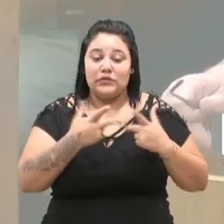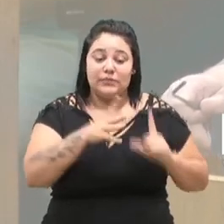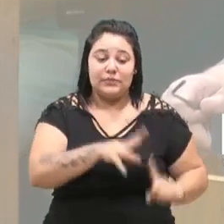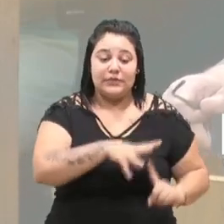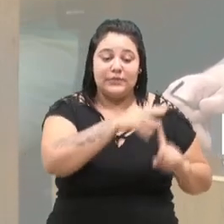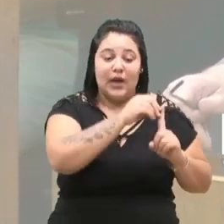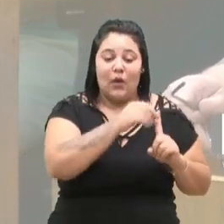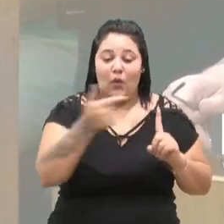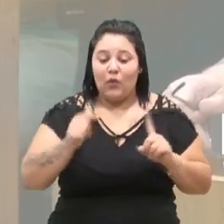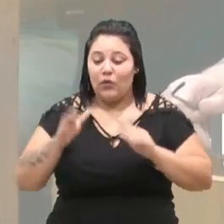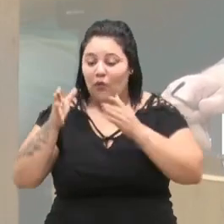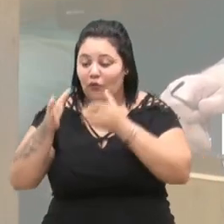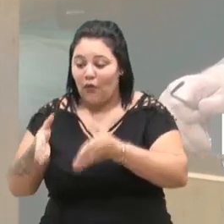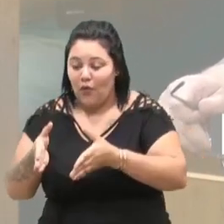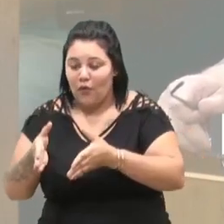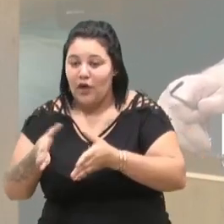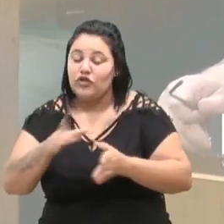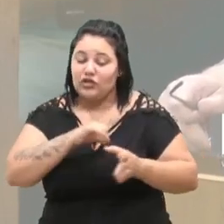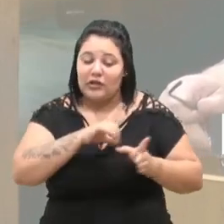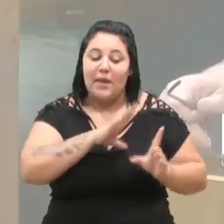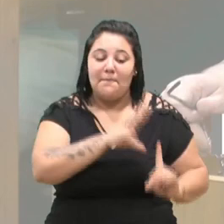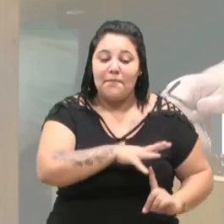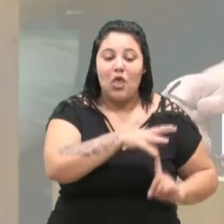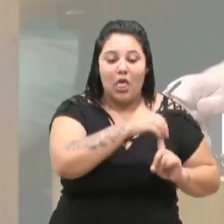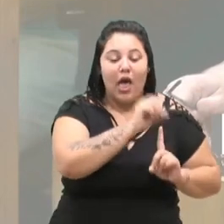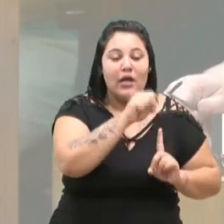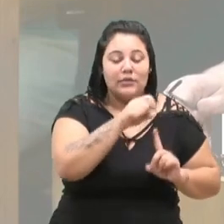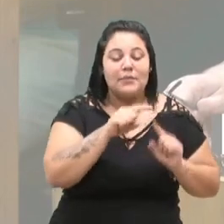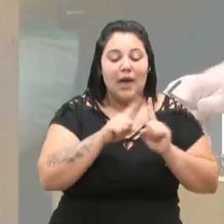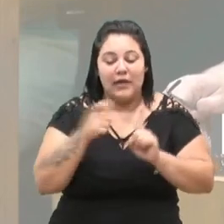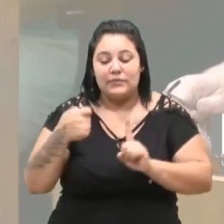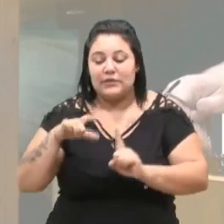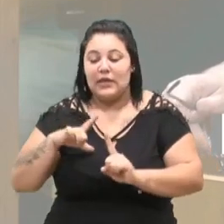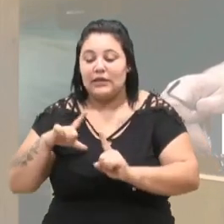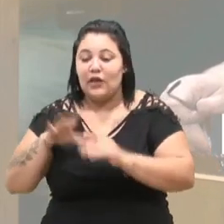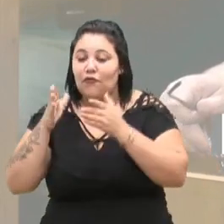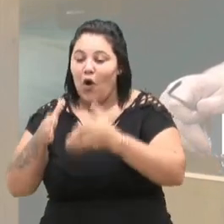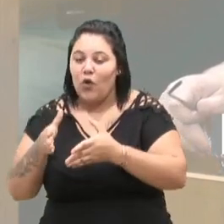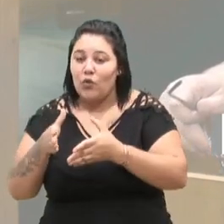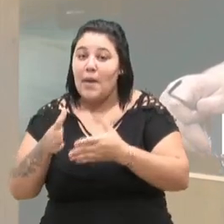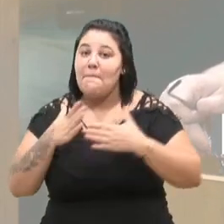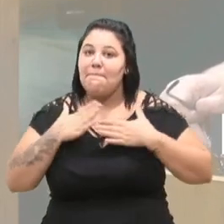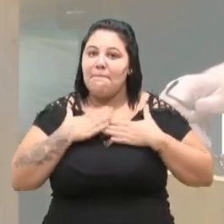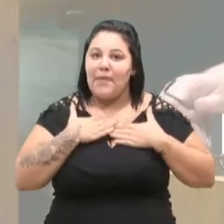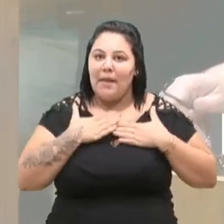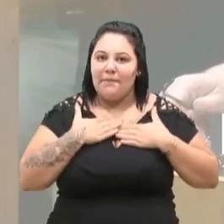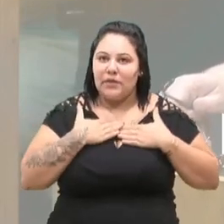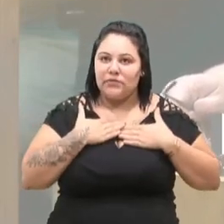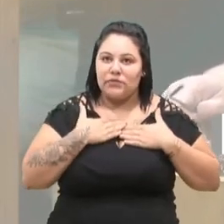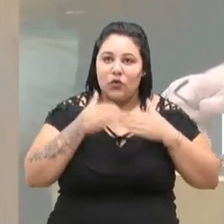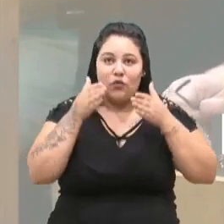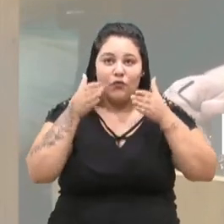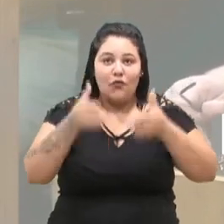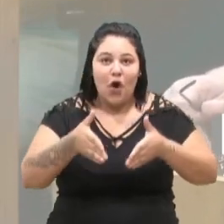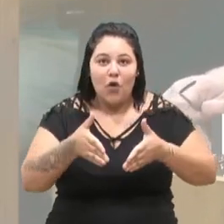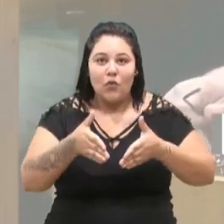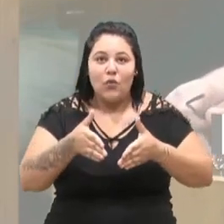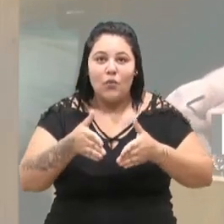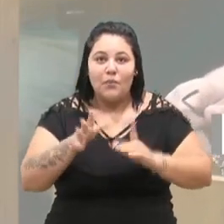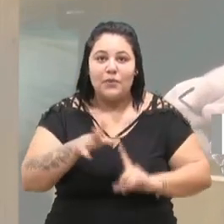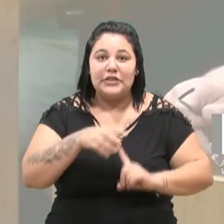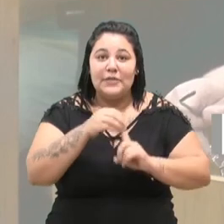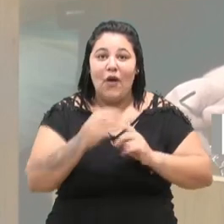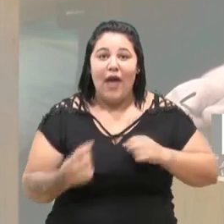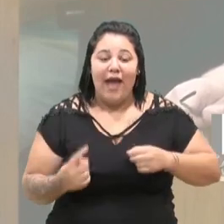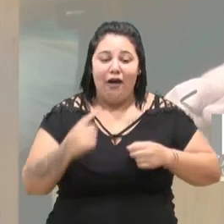temos prioridades, mas também temos que ter um foco. E, para mim, o foco principal agora é as aulas. A volta às